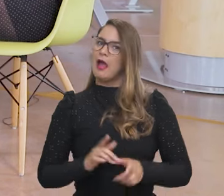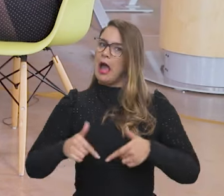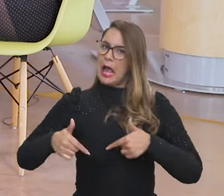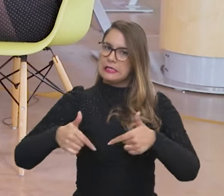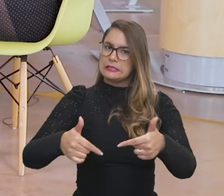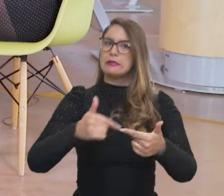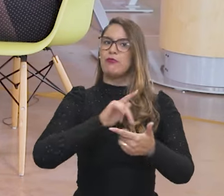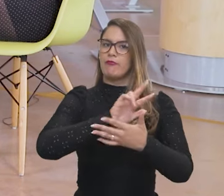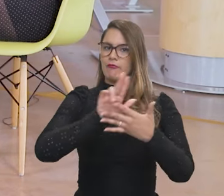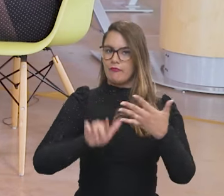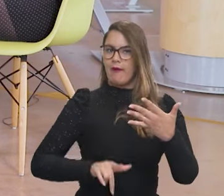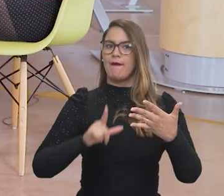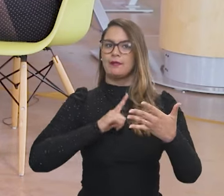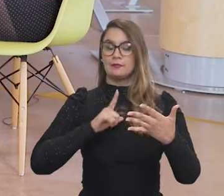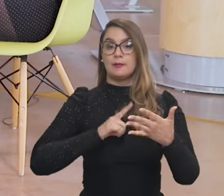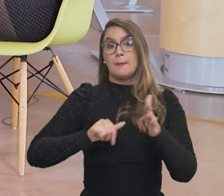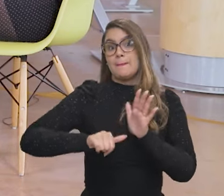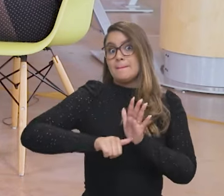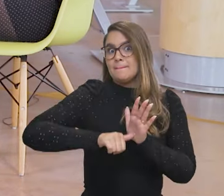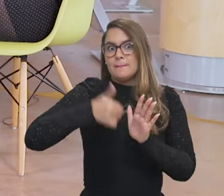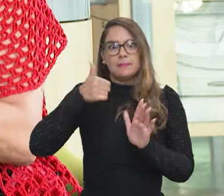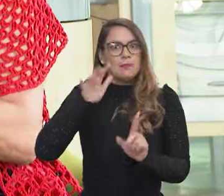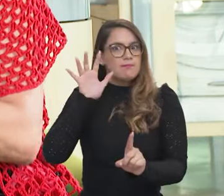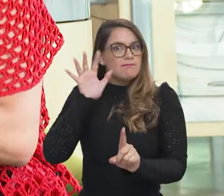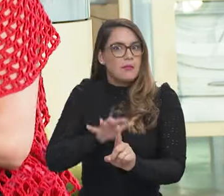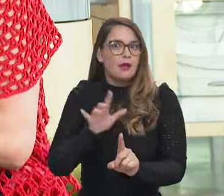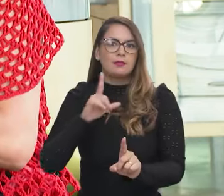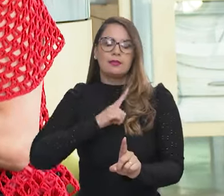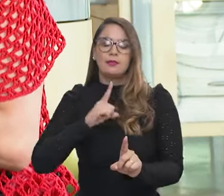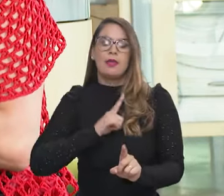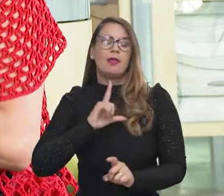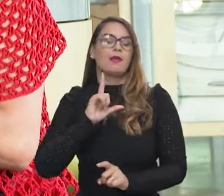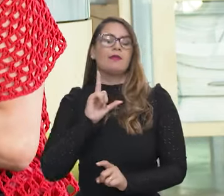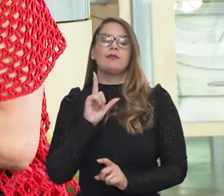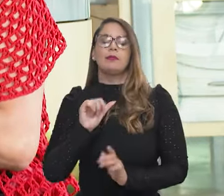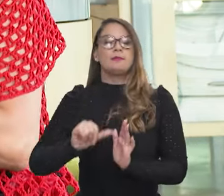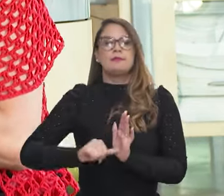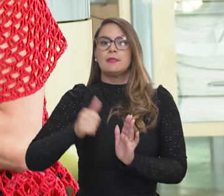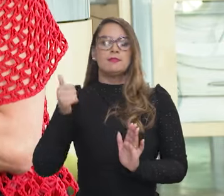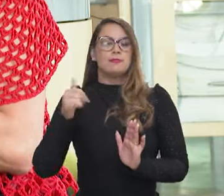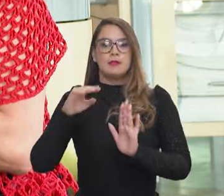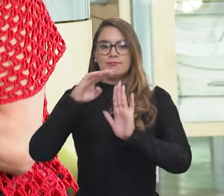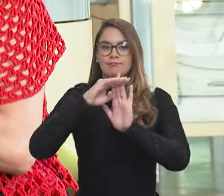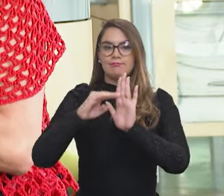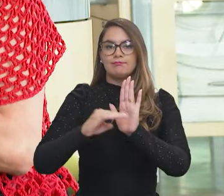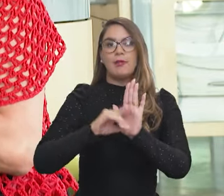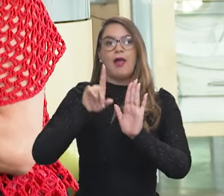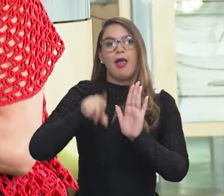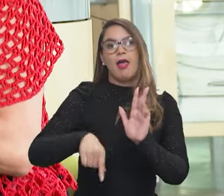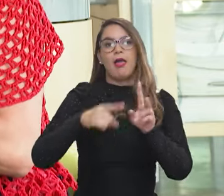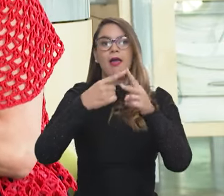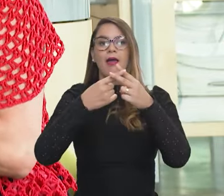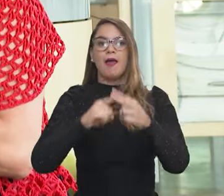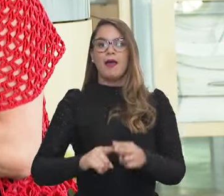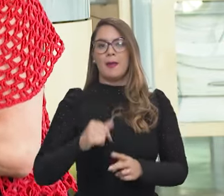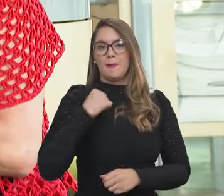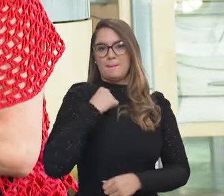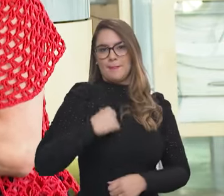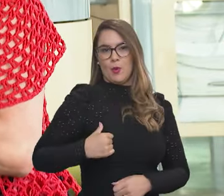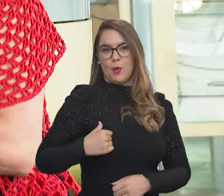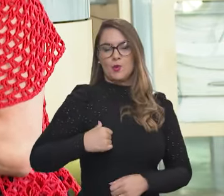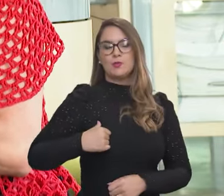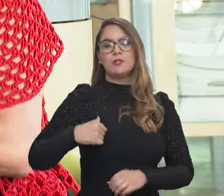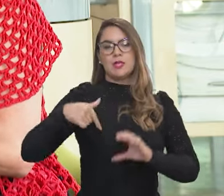Com muitas ações, né? Uma das primeiras que foi muito impactante foi... Uma das primeiras medidas da gente foi o reajuste das